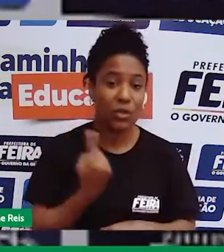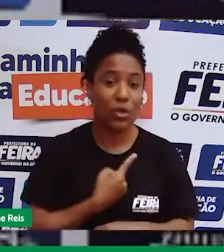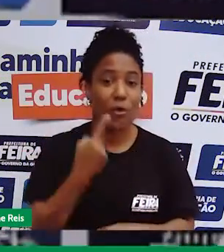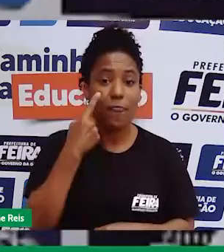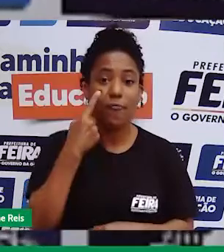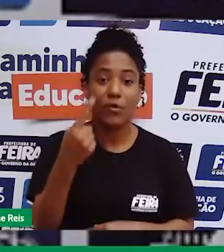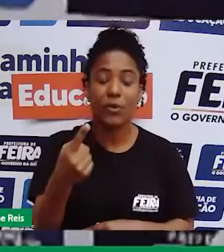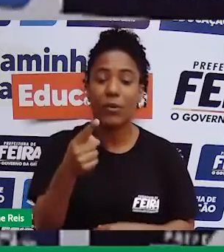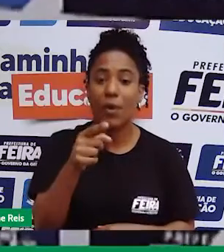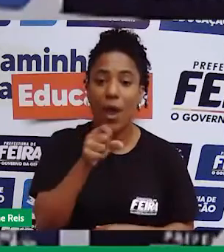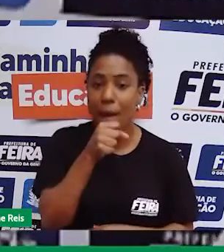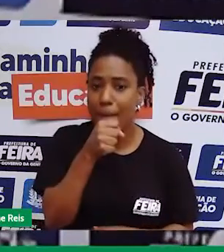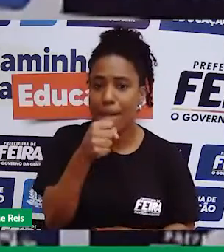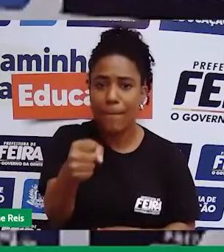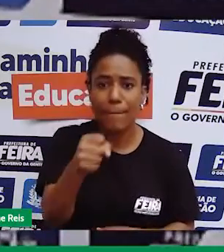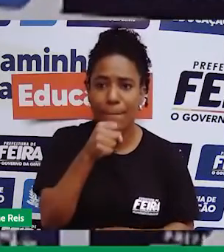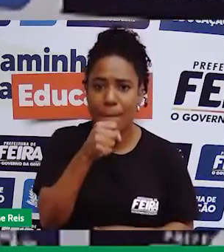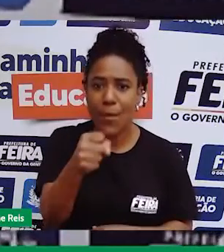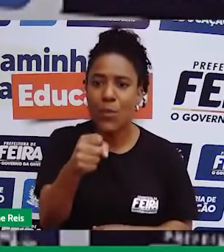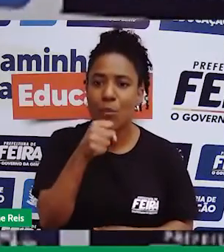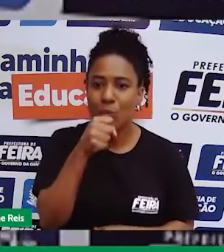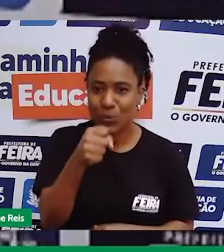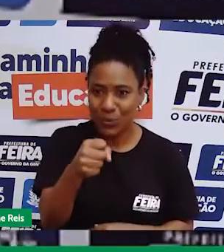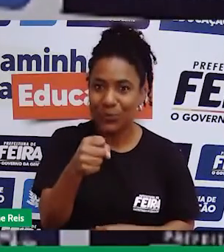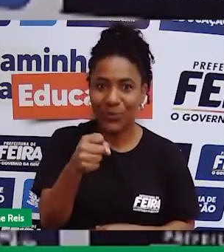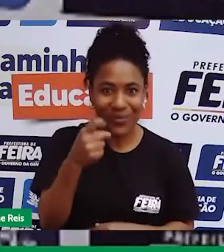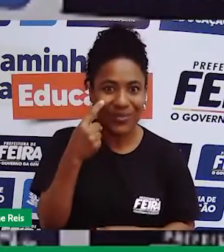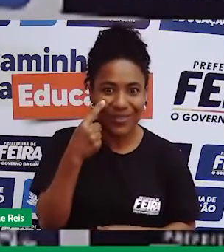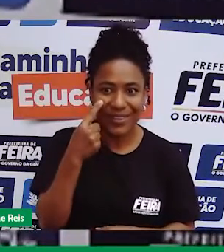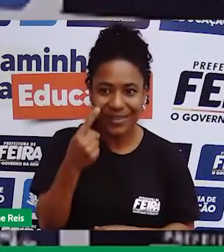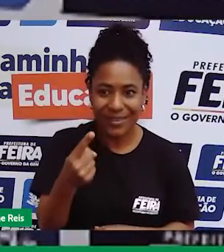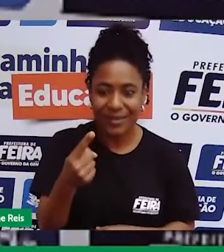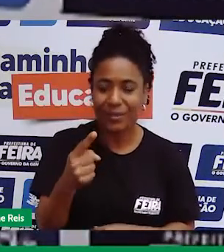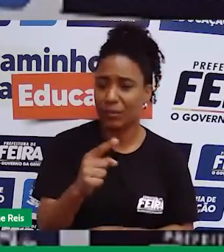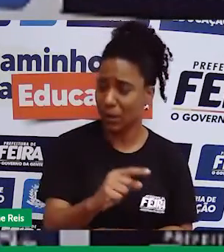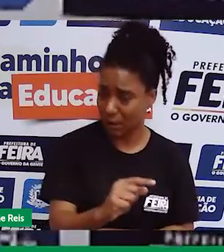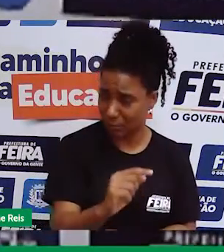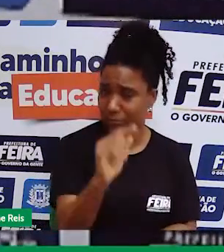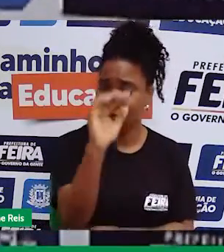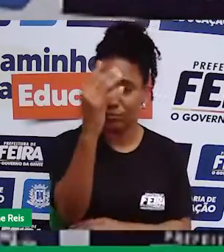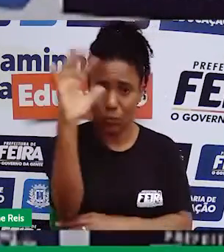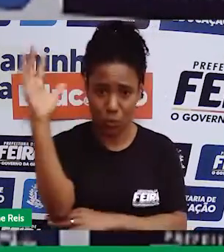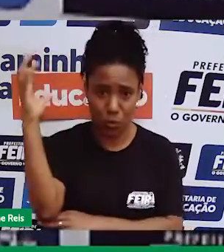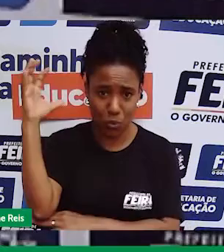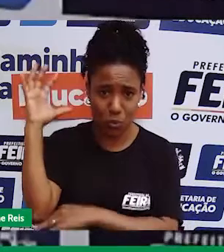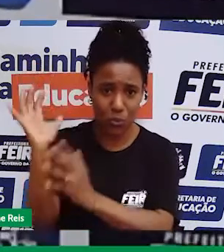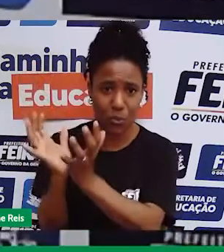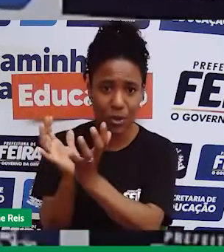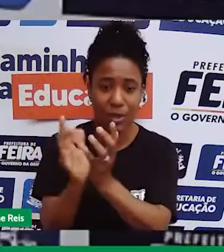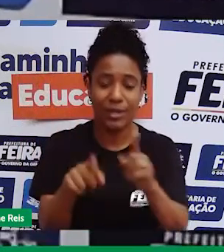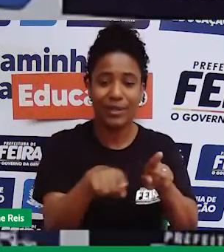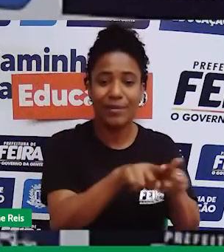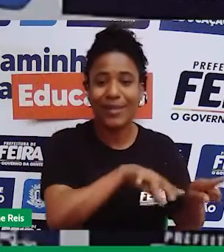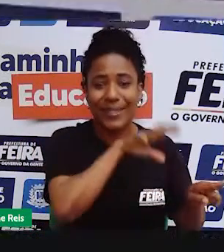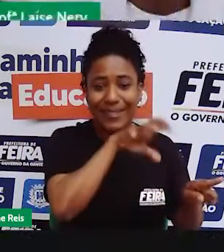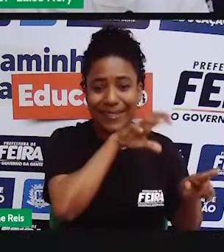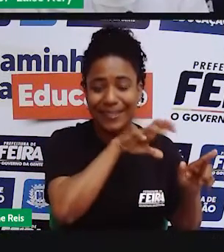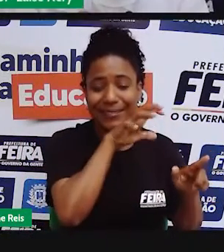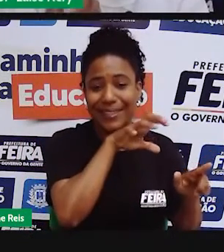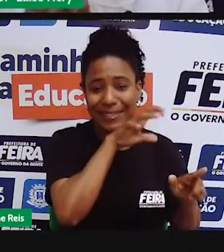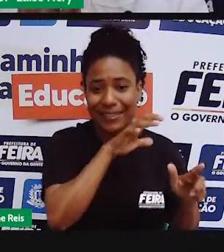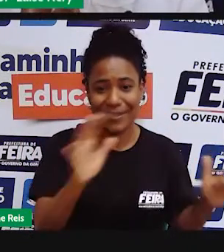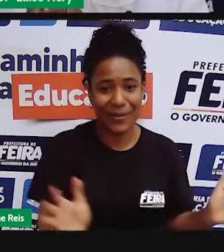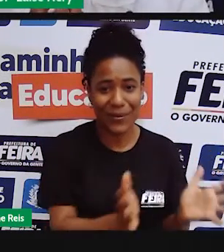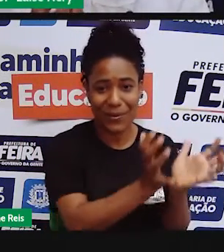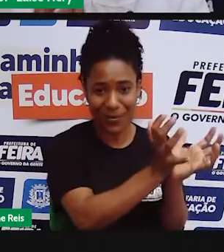reportagem é que tanto a flora como a fauna que existe na Caatinga, esse bioma